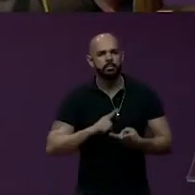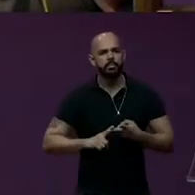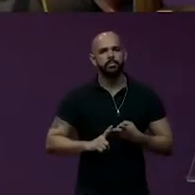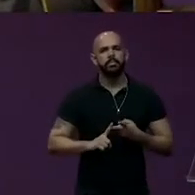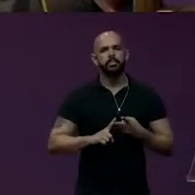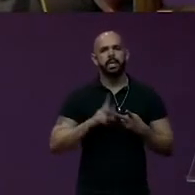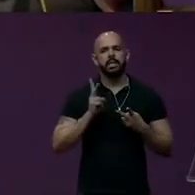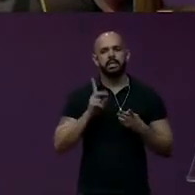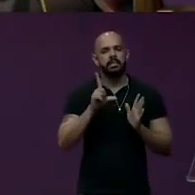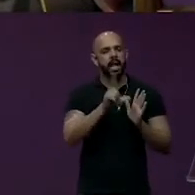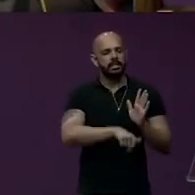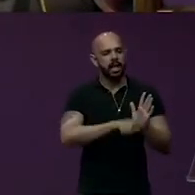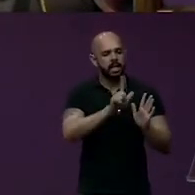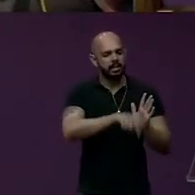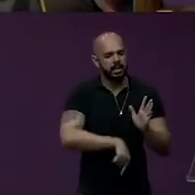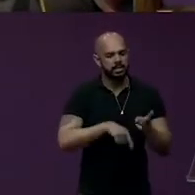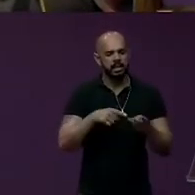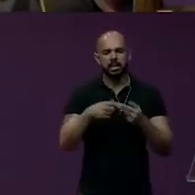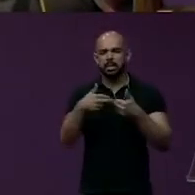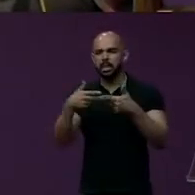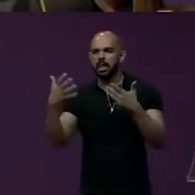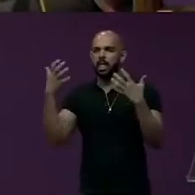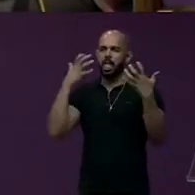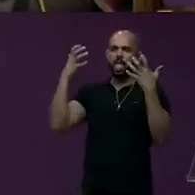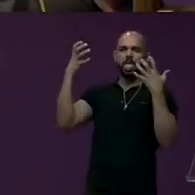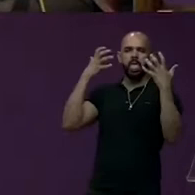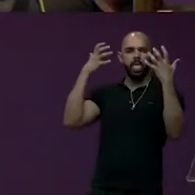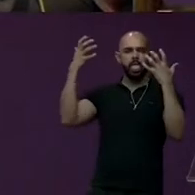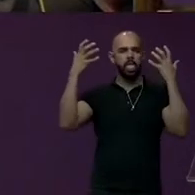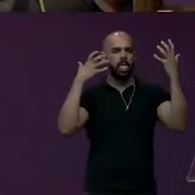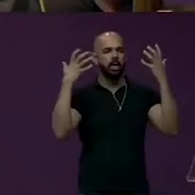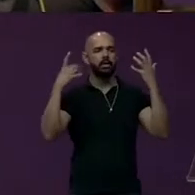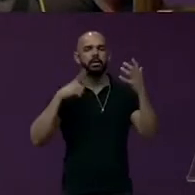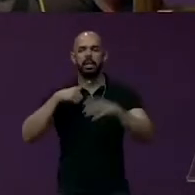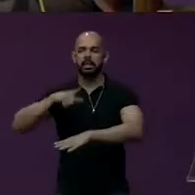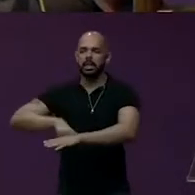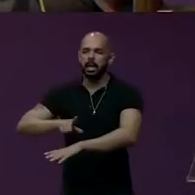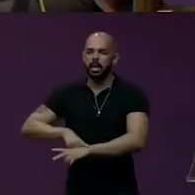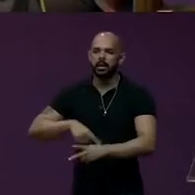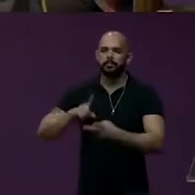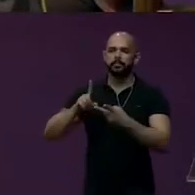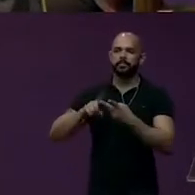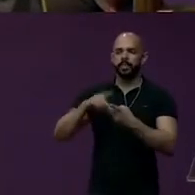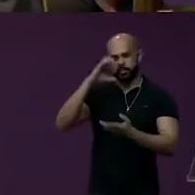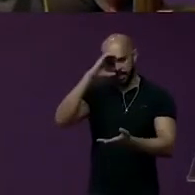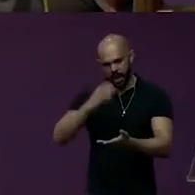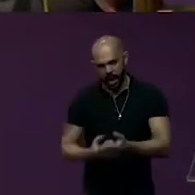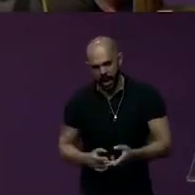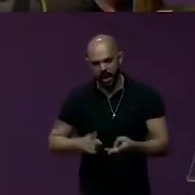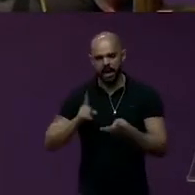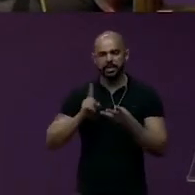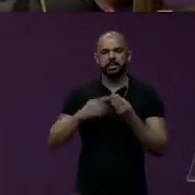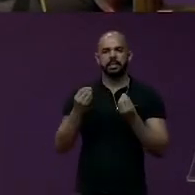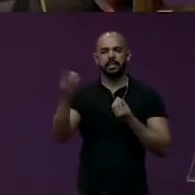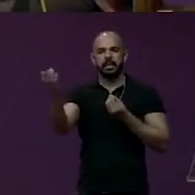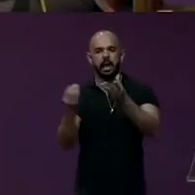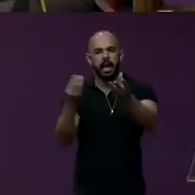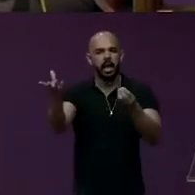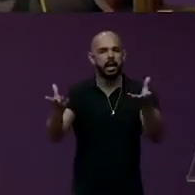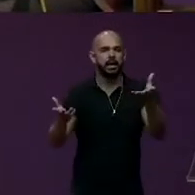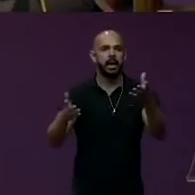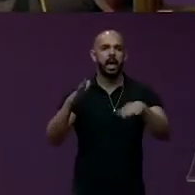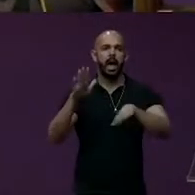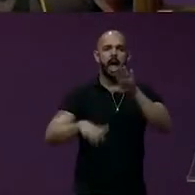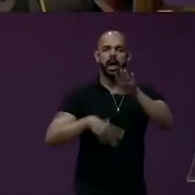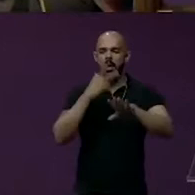a gente está sempre atrasado, a gente tem muitas pressões, né, pressões de tempo, pressão das teses, pressão das entregas, e isso